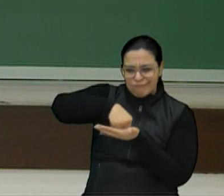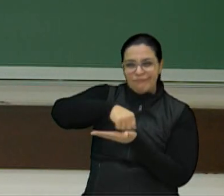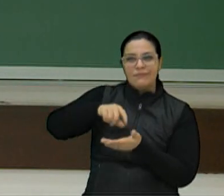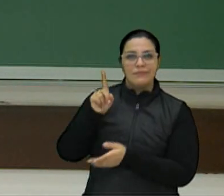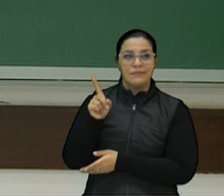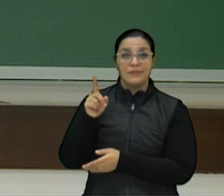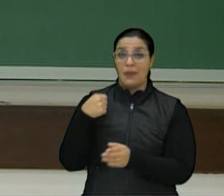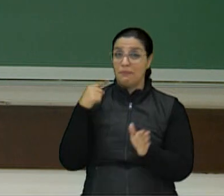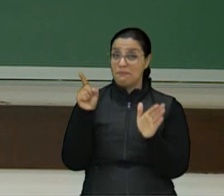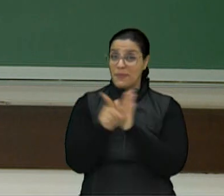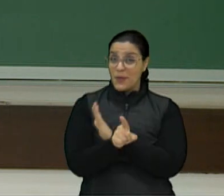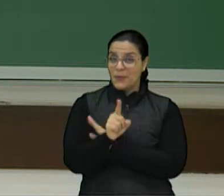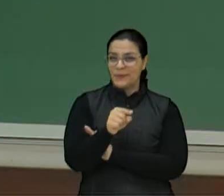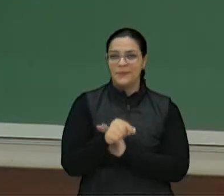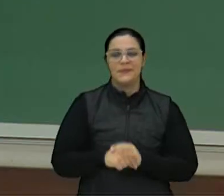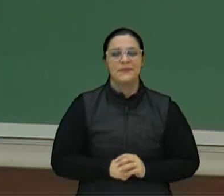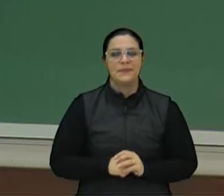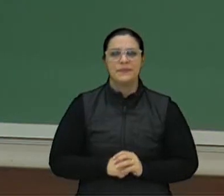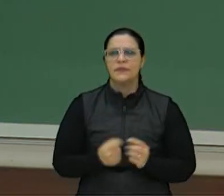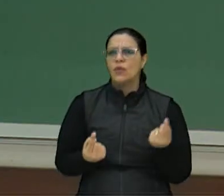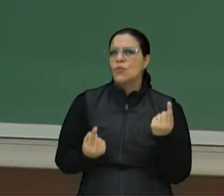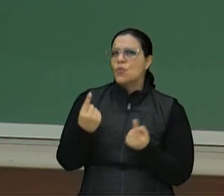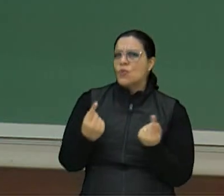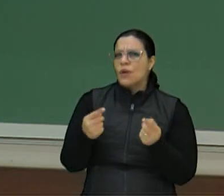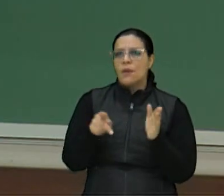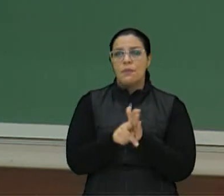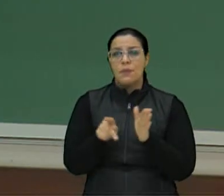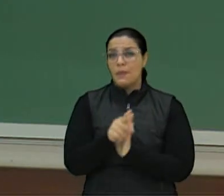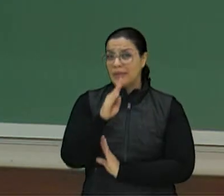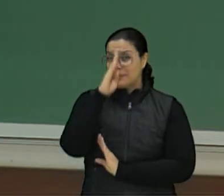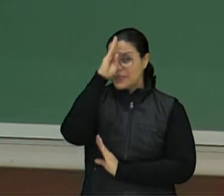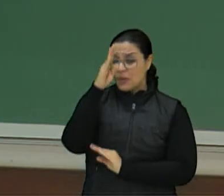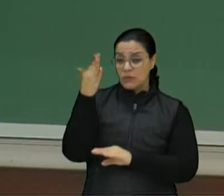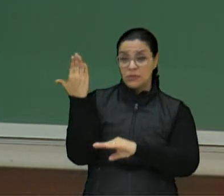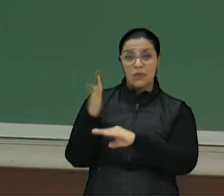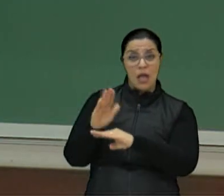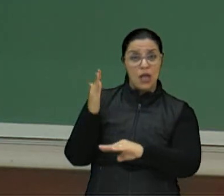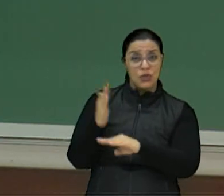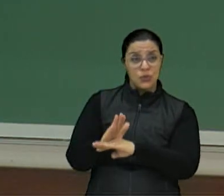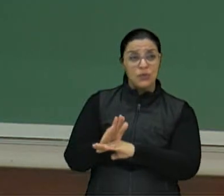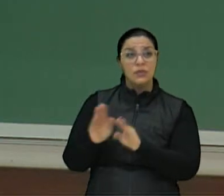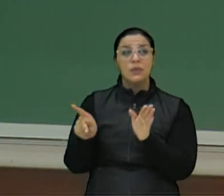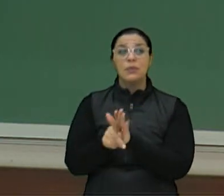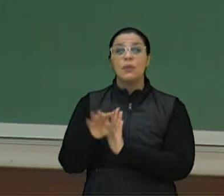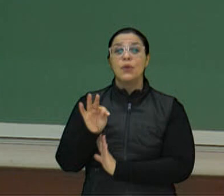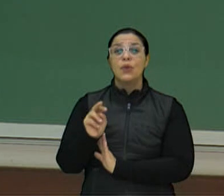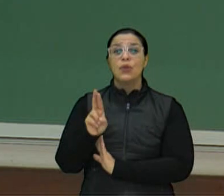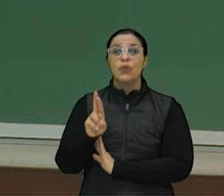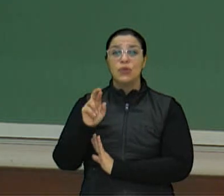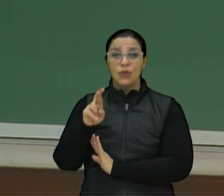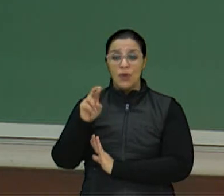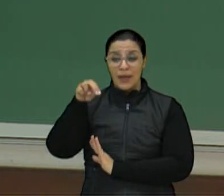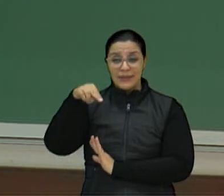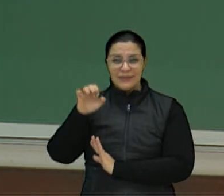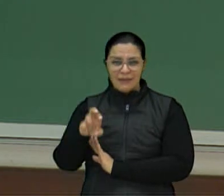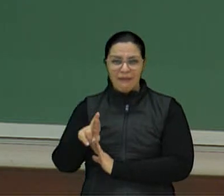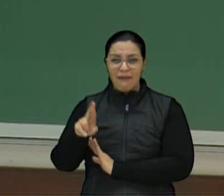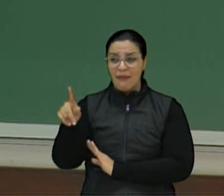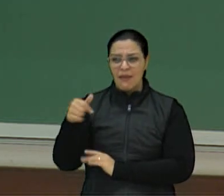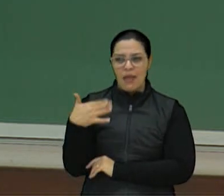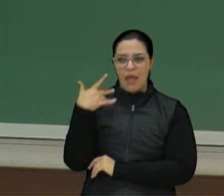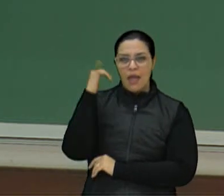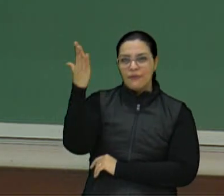para o nosso primeiro quiz? Qual foi uma das principais contribuições de Turner? Lembra, eu citei algumas